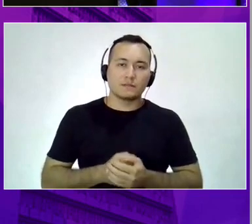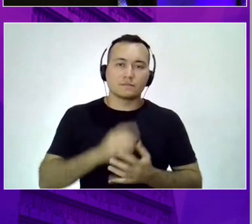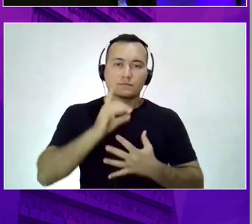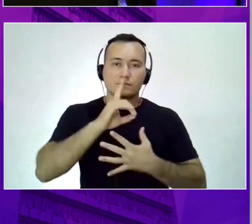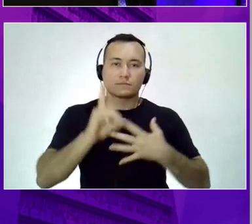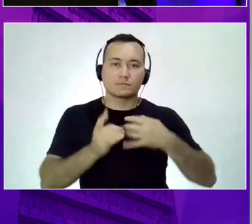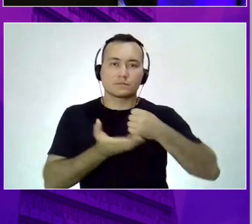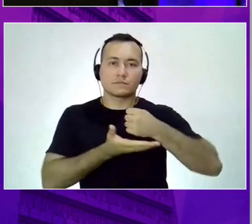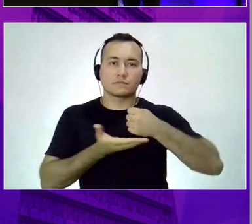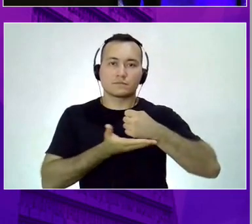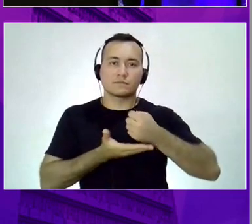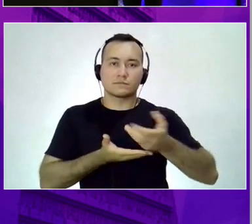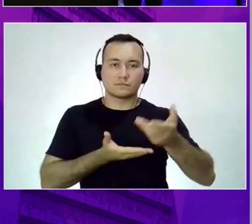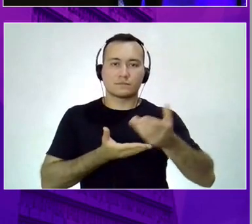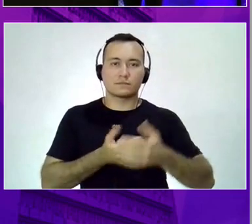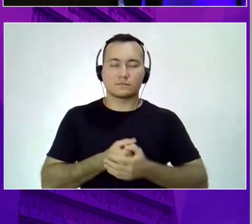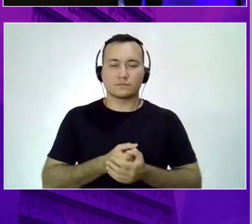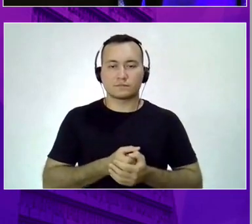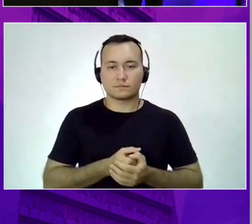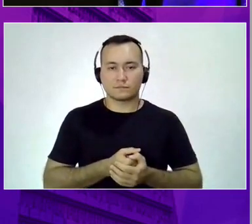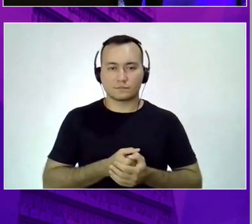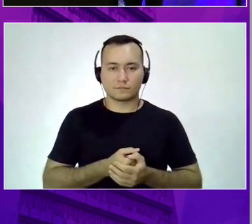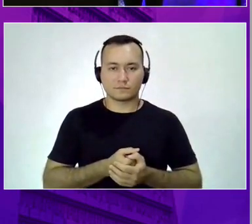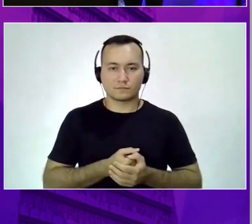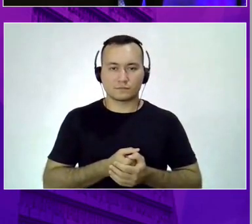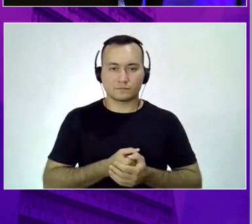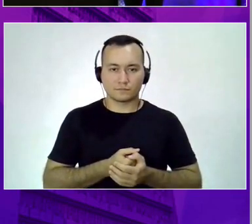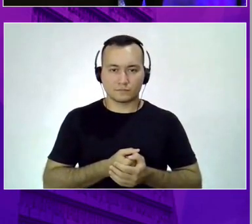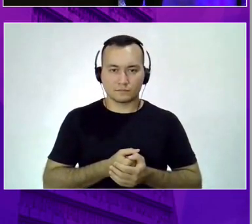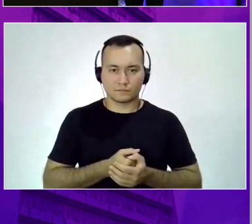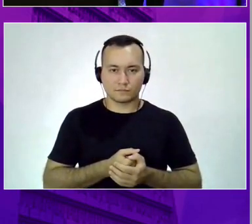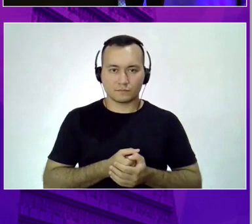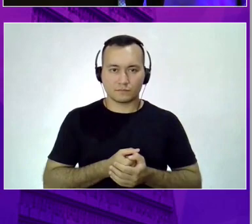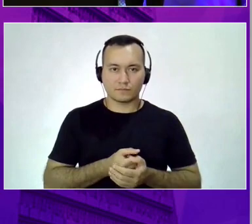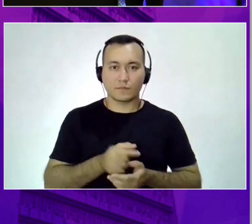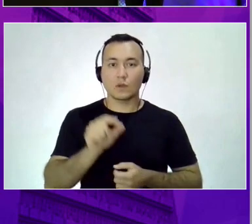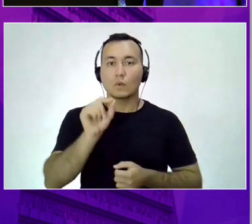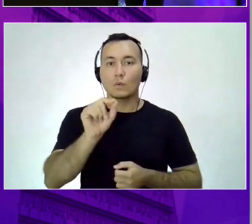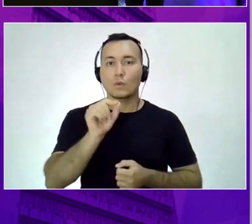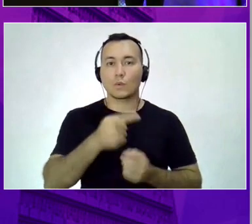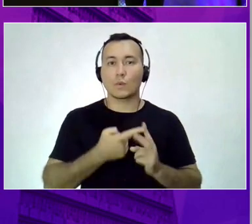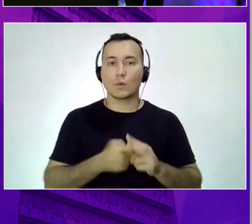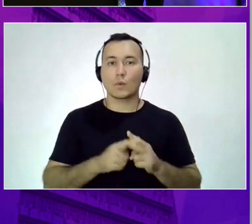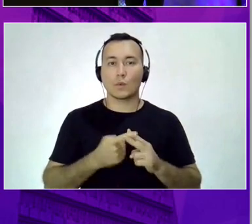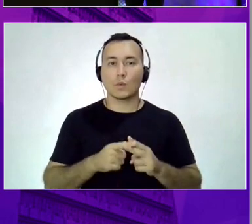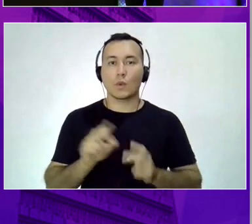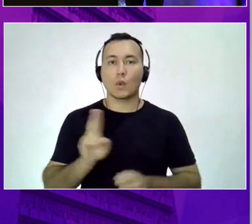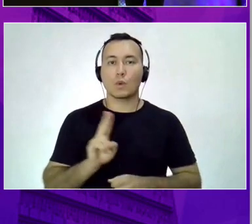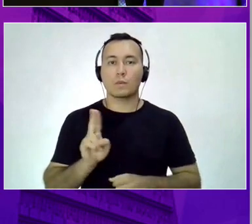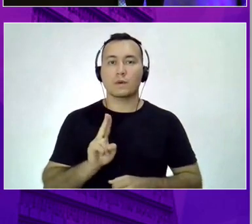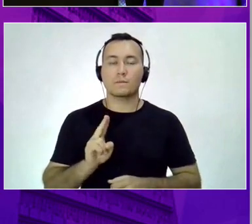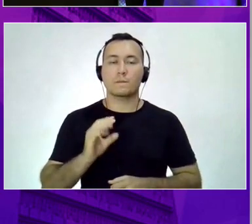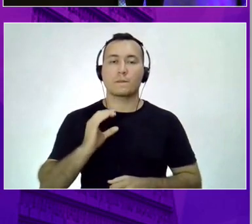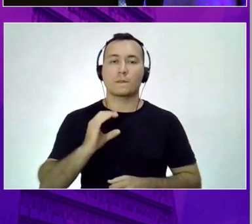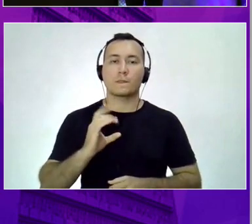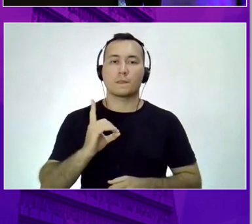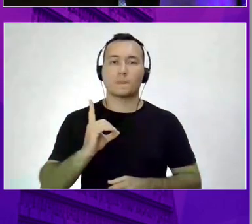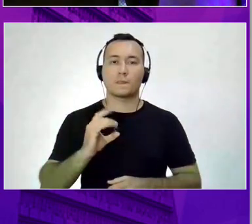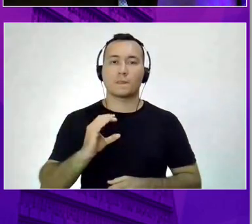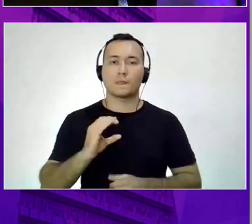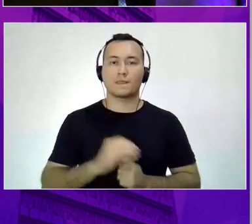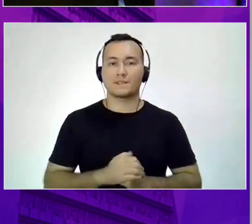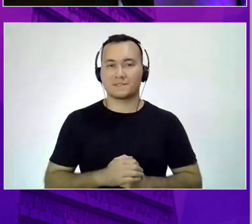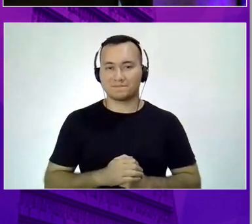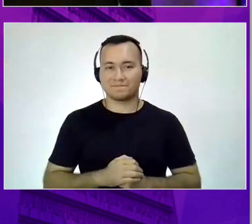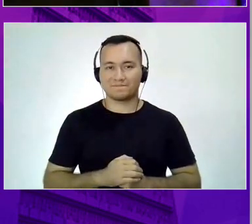Ele permite ali, ele é uma ferramenta que a gente chama de CDC. Né? Então, ele captura toda a transação que você fizer em cima do banco